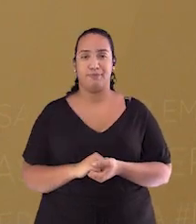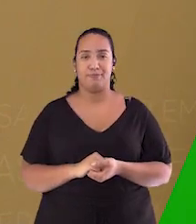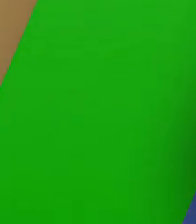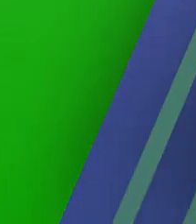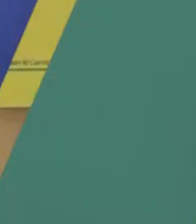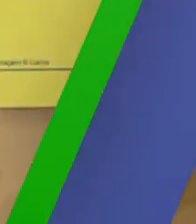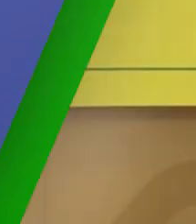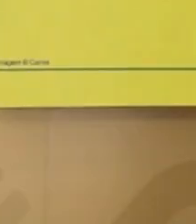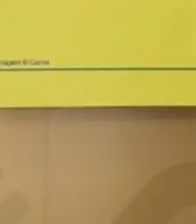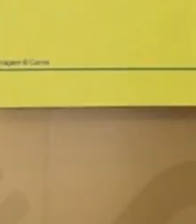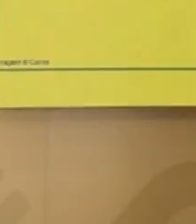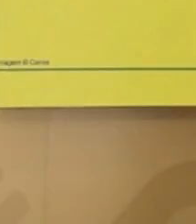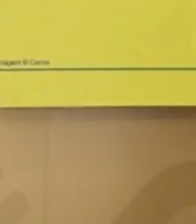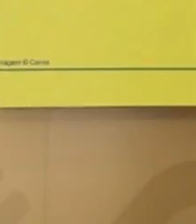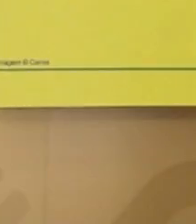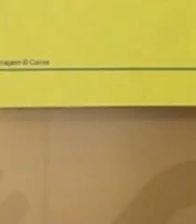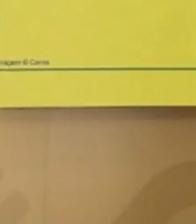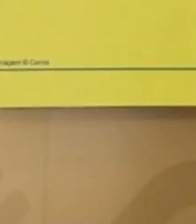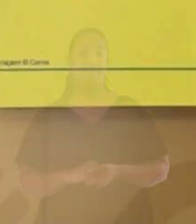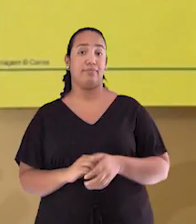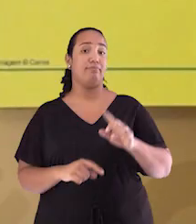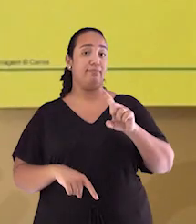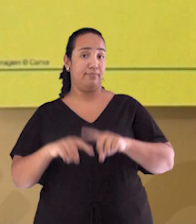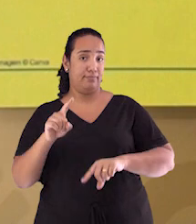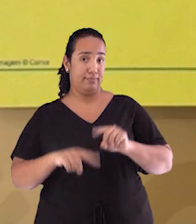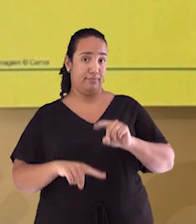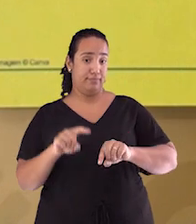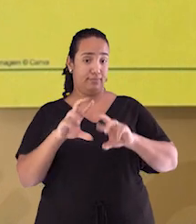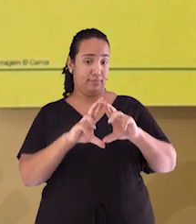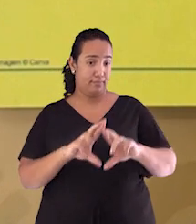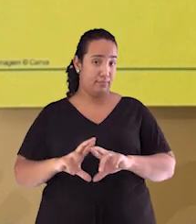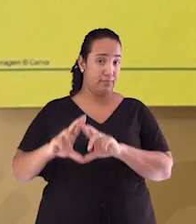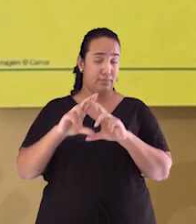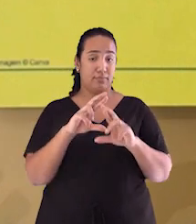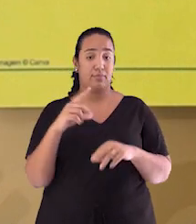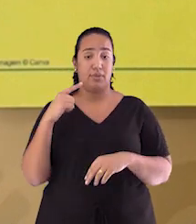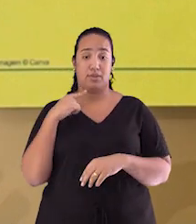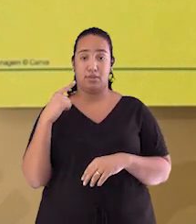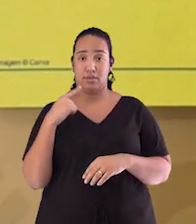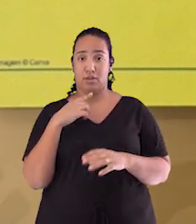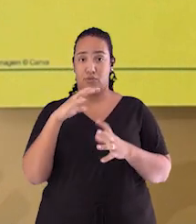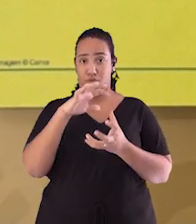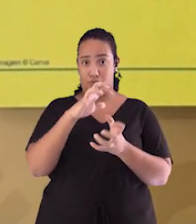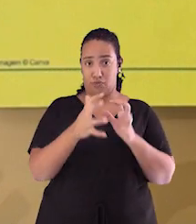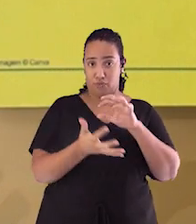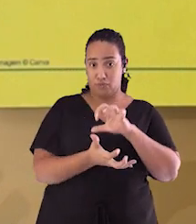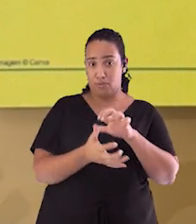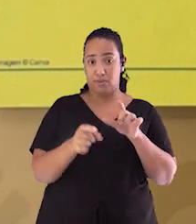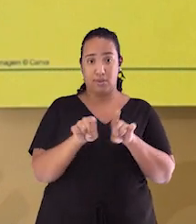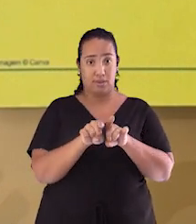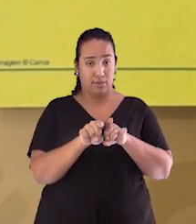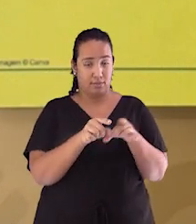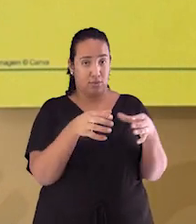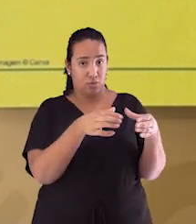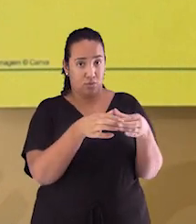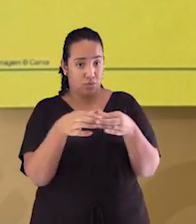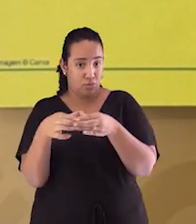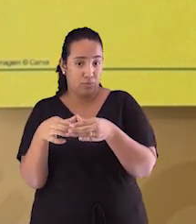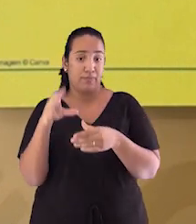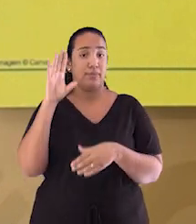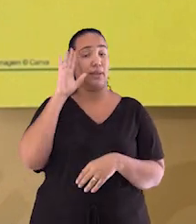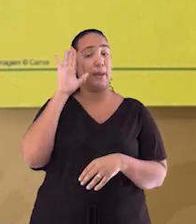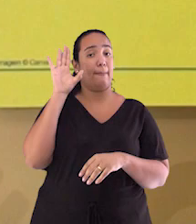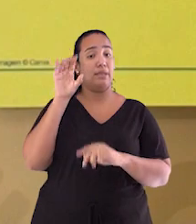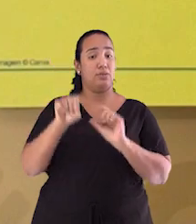materiais. Os materiais reciclados são divididos pelas suas formas e categorias, e as